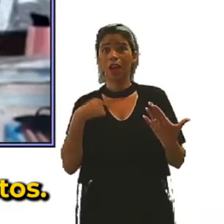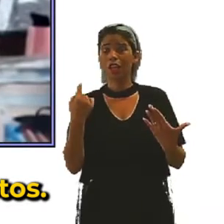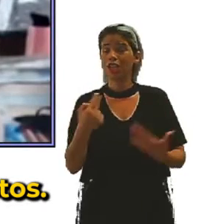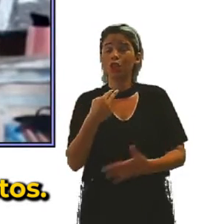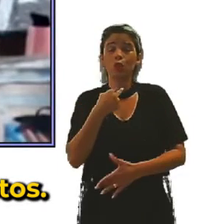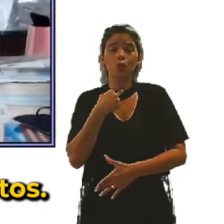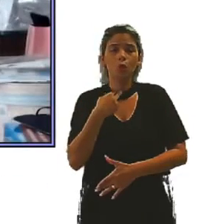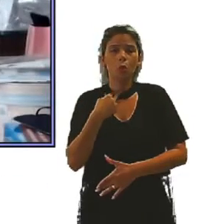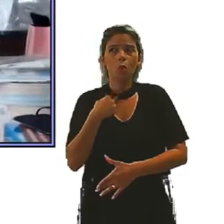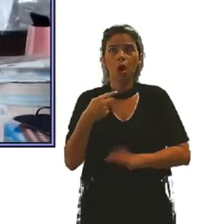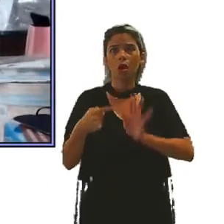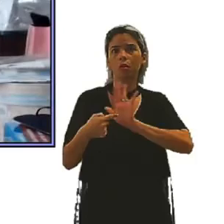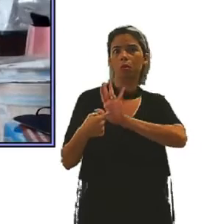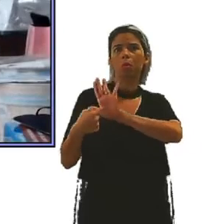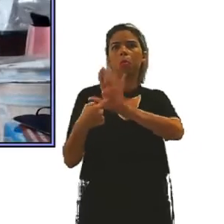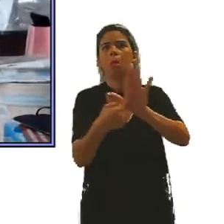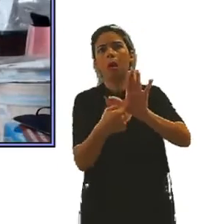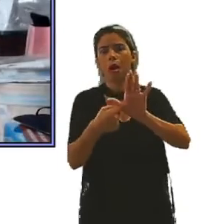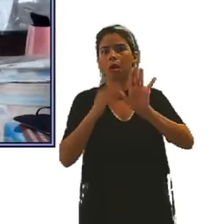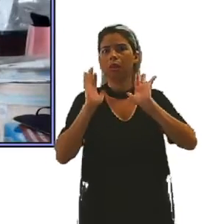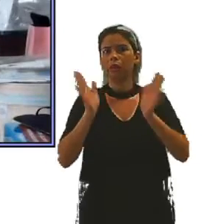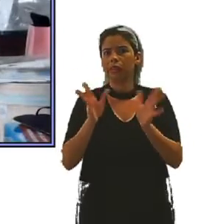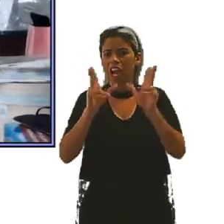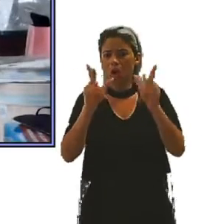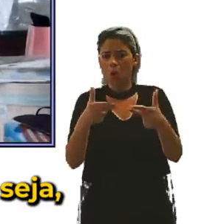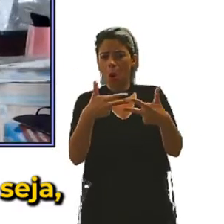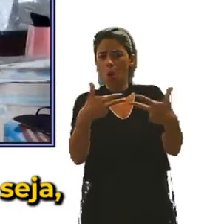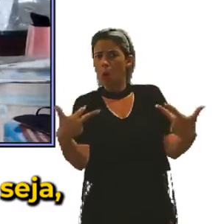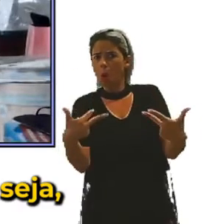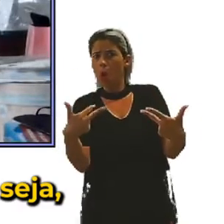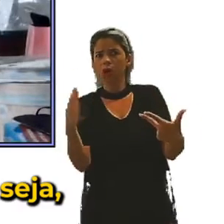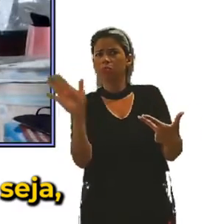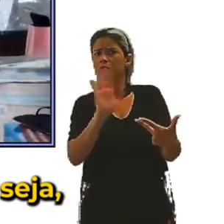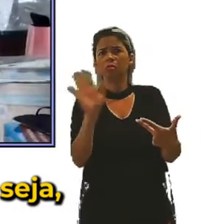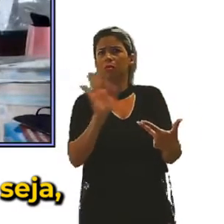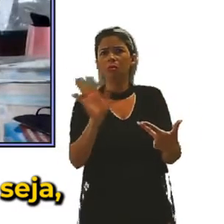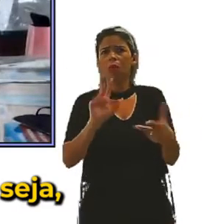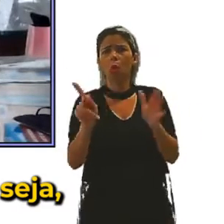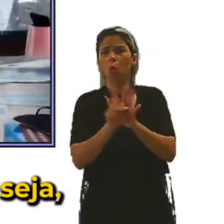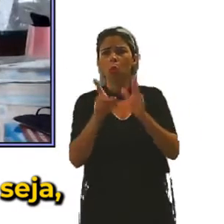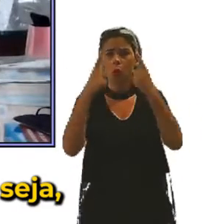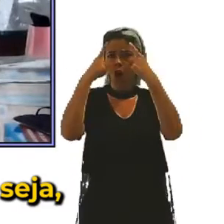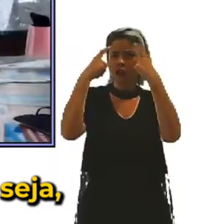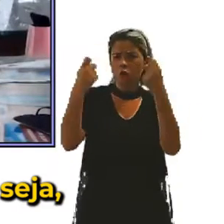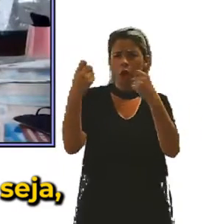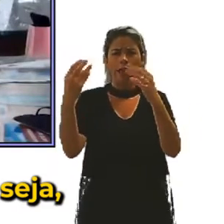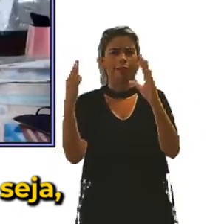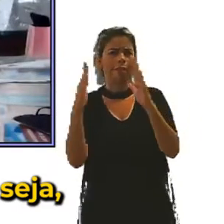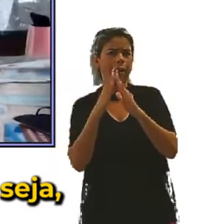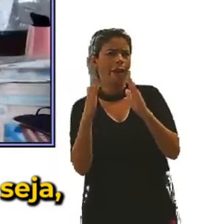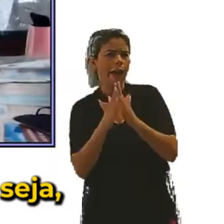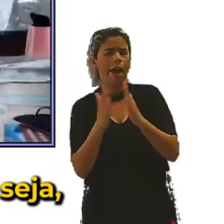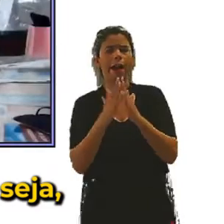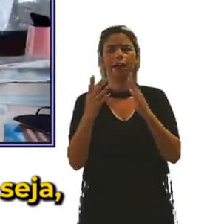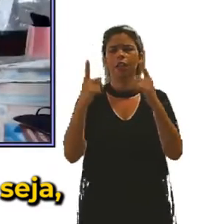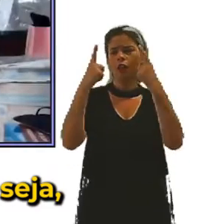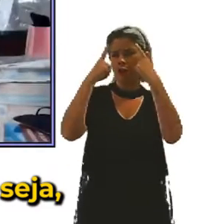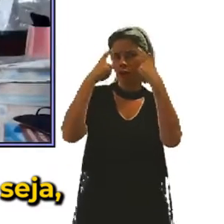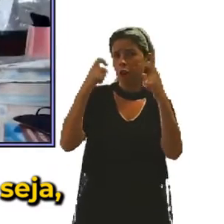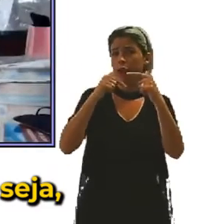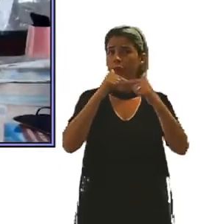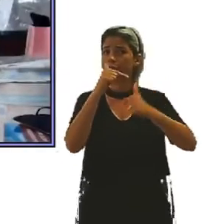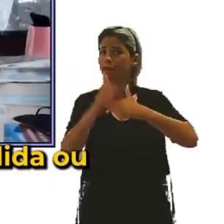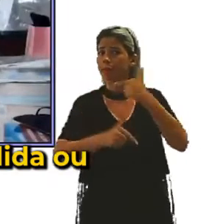estar expostas, então, como objetos à violência doméstica, institucional,